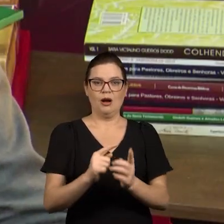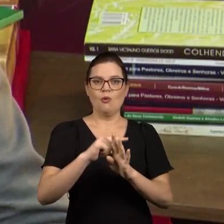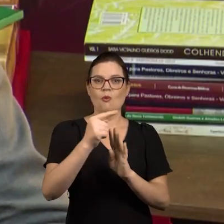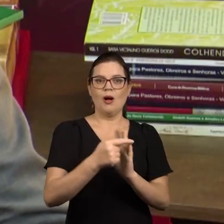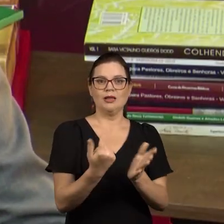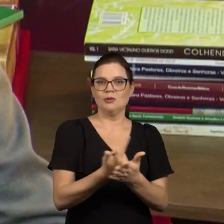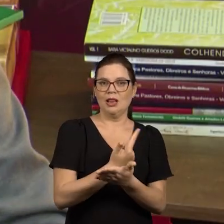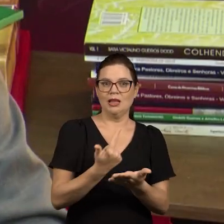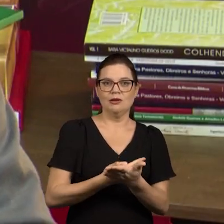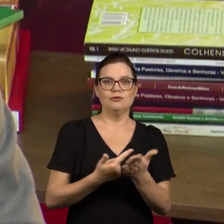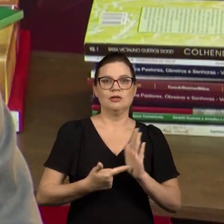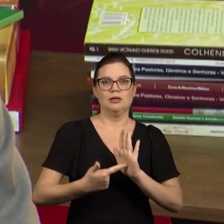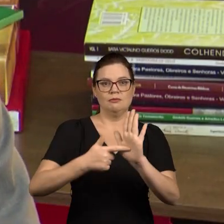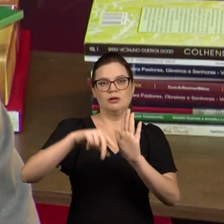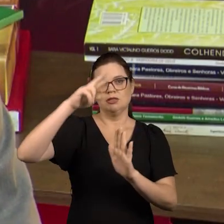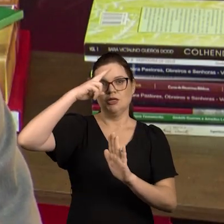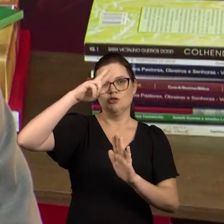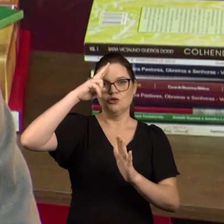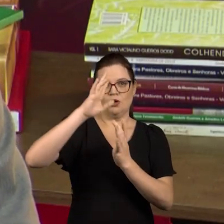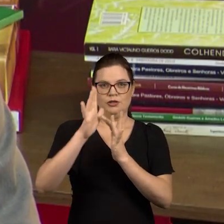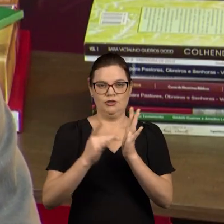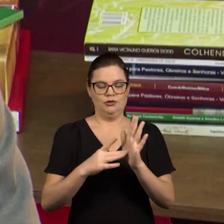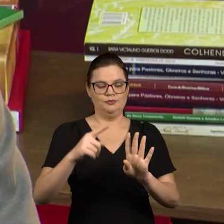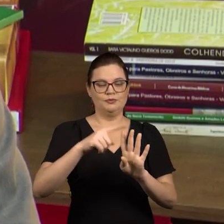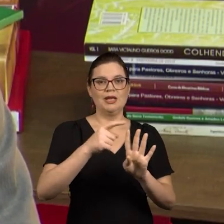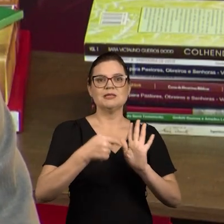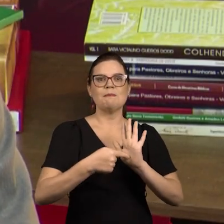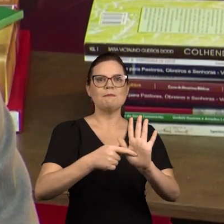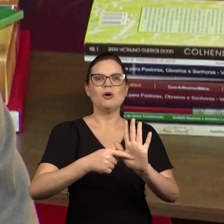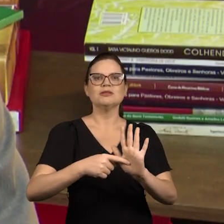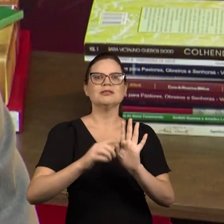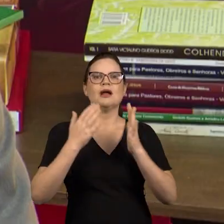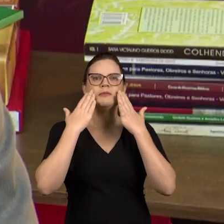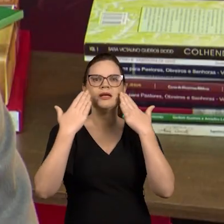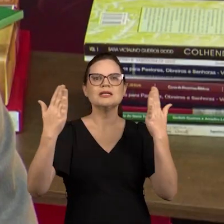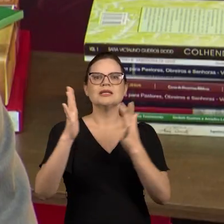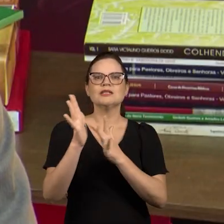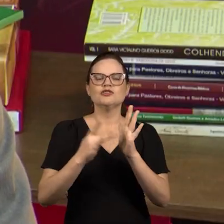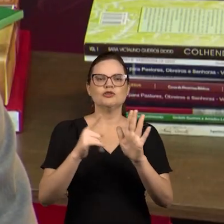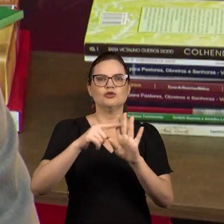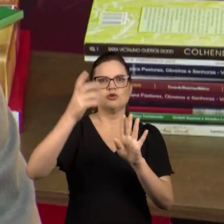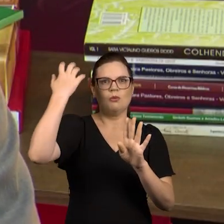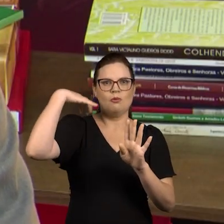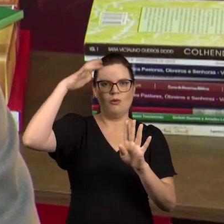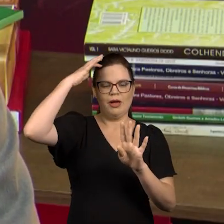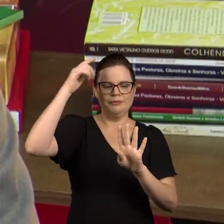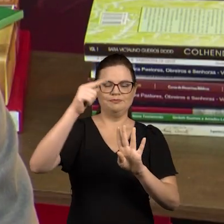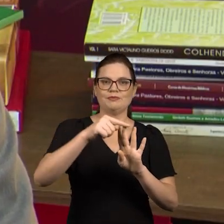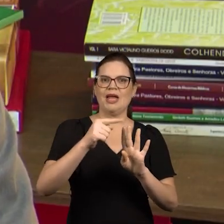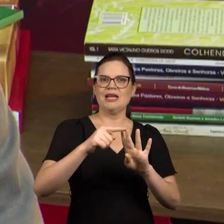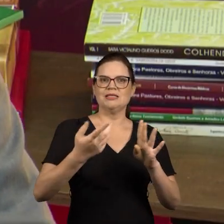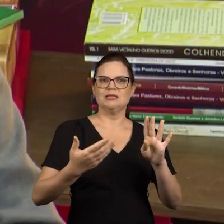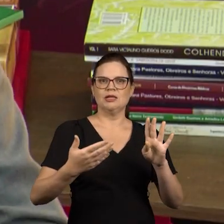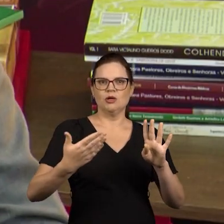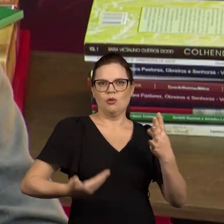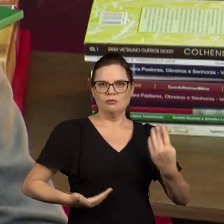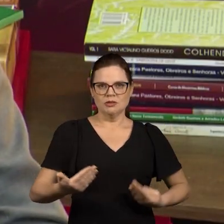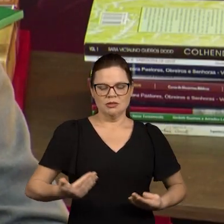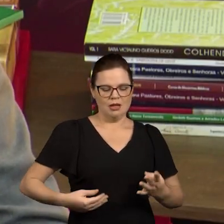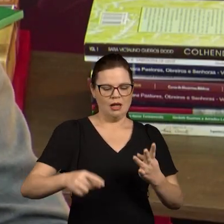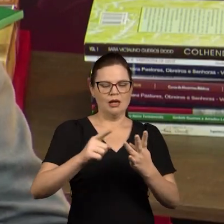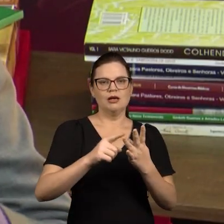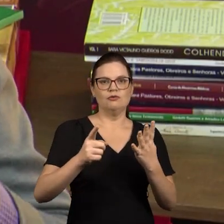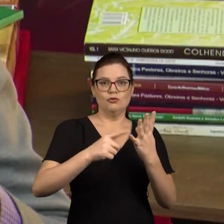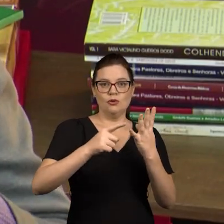Senhor Jesus como rei, como homem, como servo e como Deus. E nós vamos